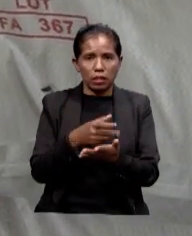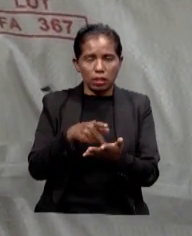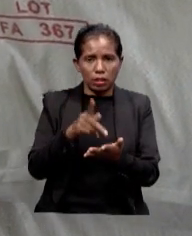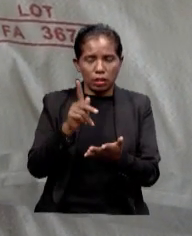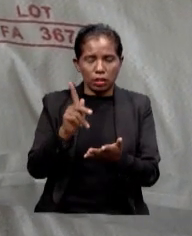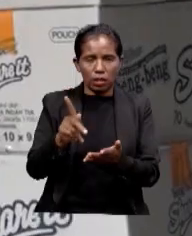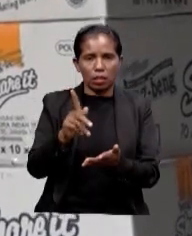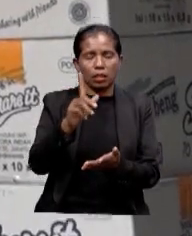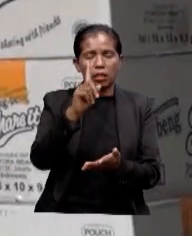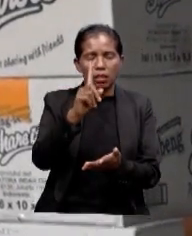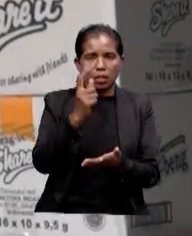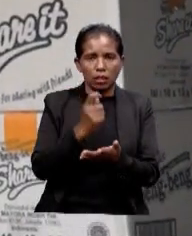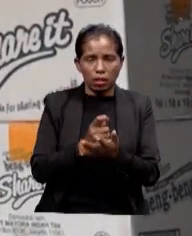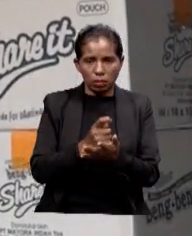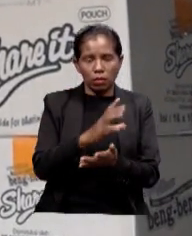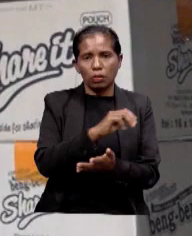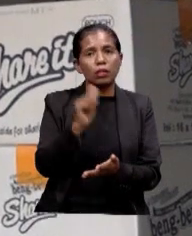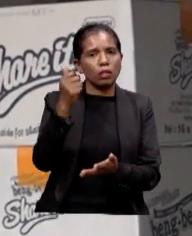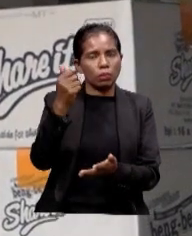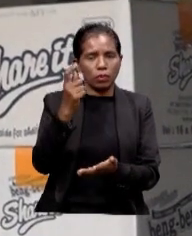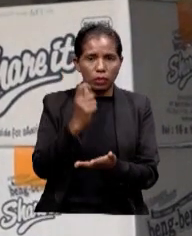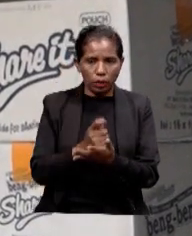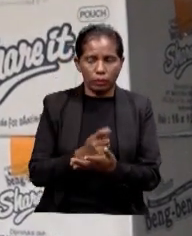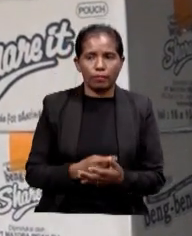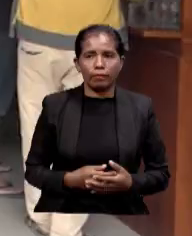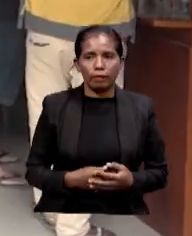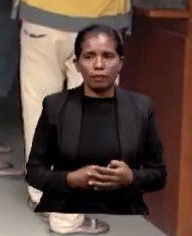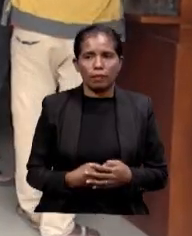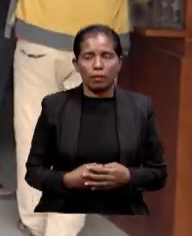Ida, to Rihun Sanulu. Felicitas Borges, Tito Silva, GMN.